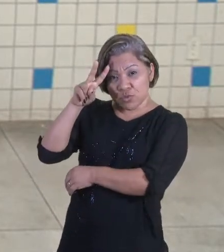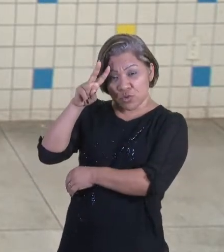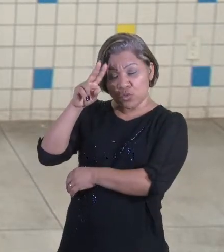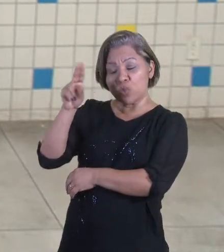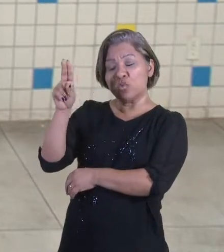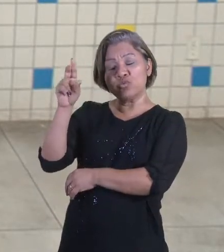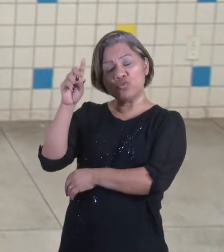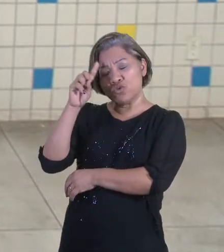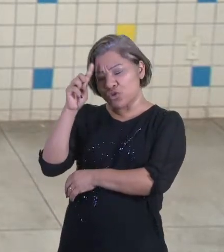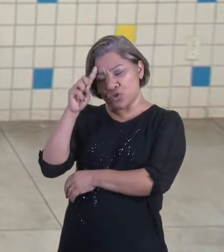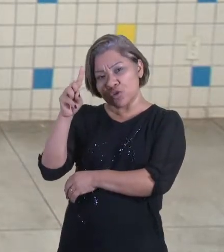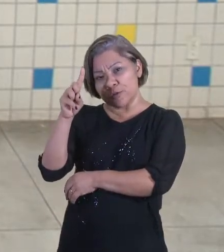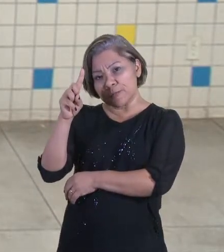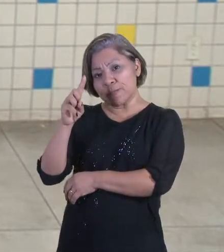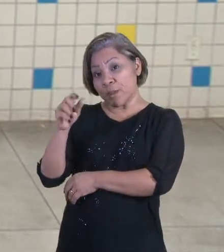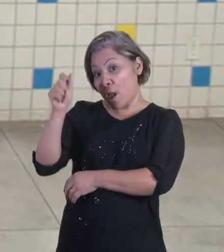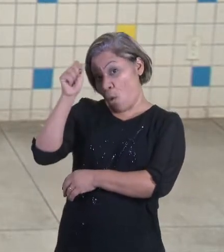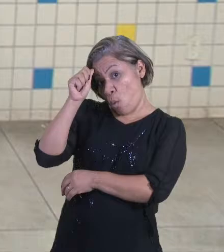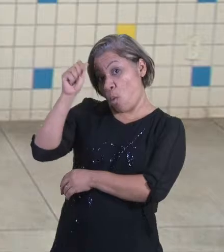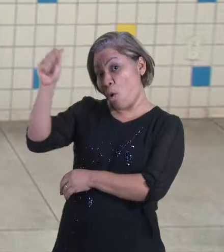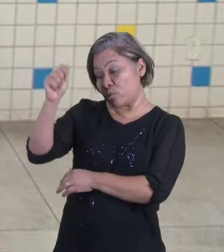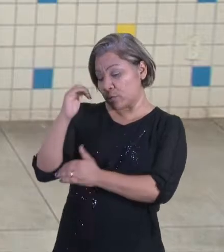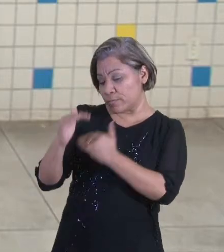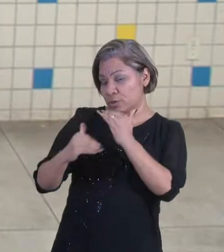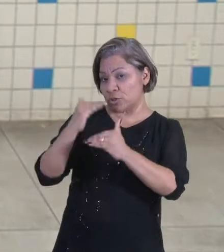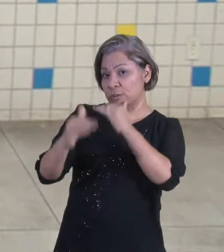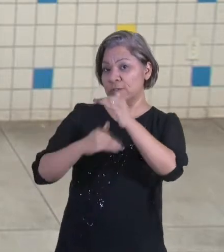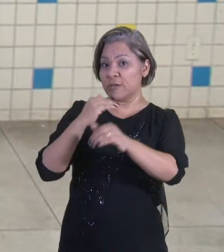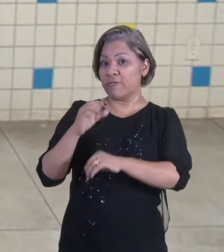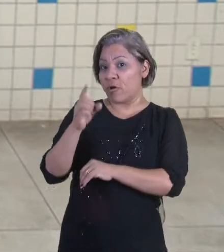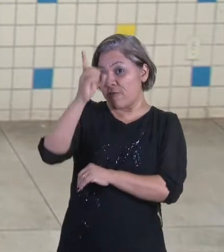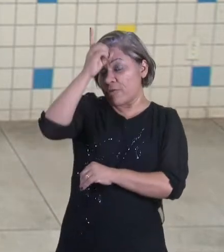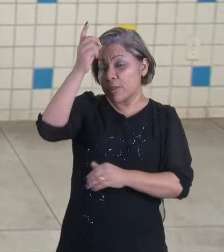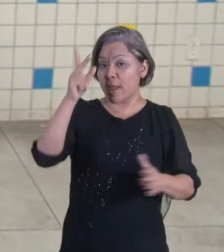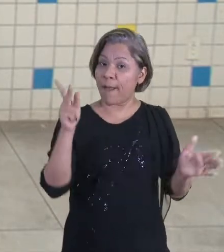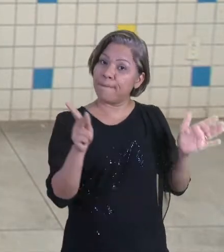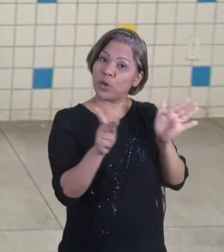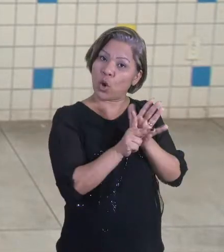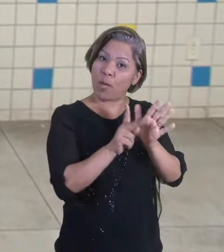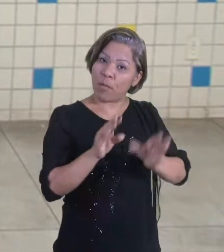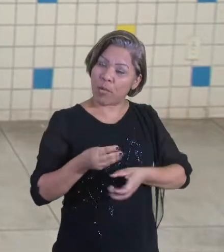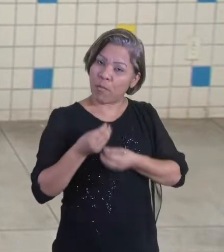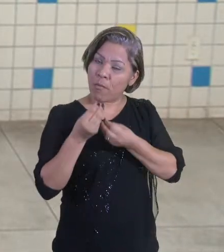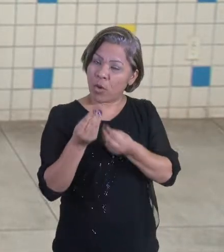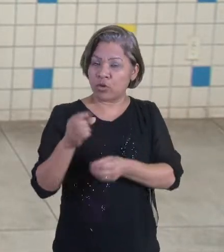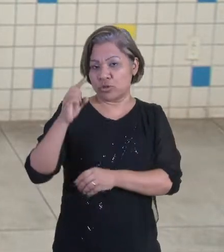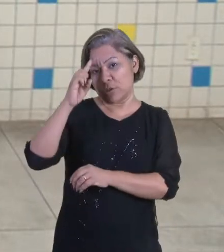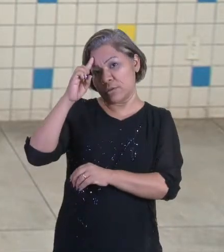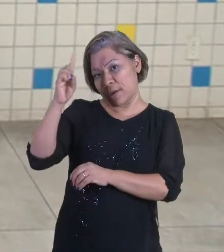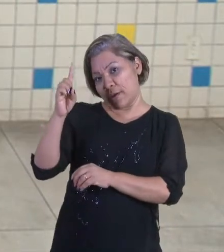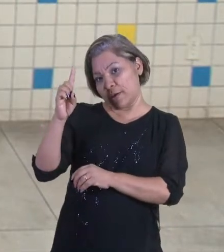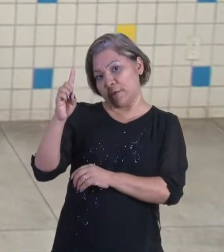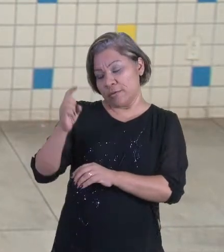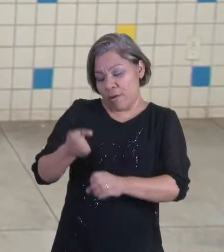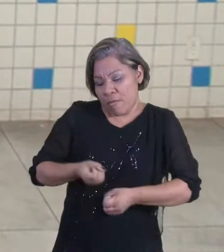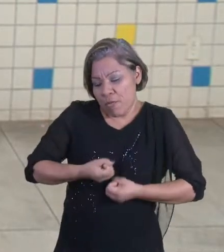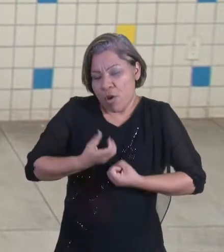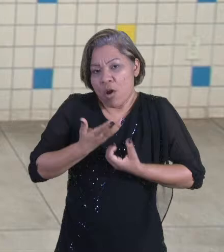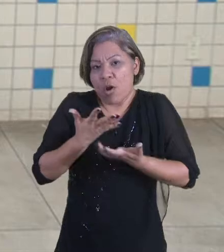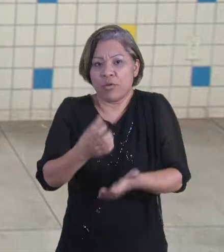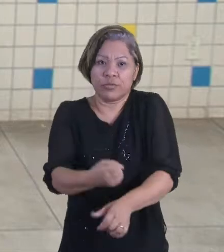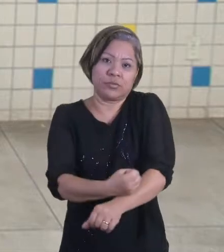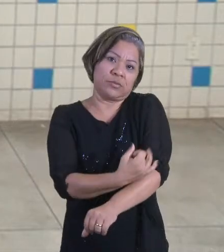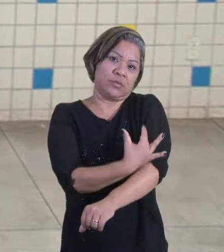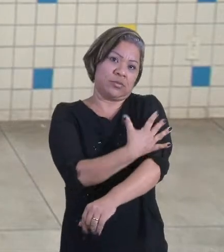ele desenvolve suas próprias ideias, né? Ele expõe as suas ideias e expõe suas emoções. E